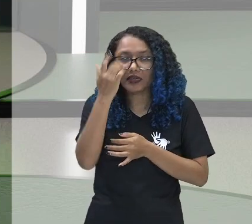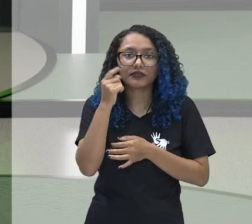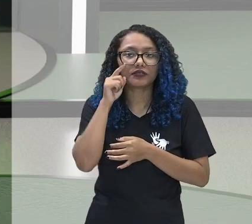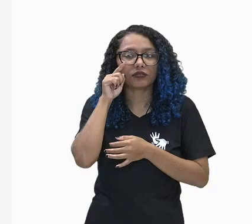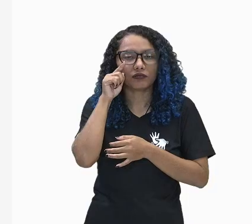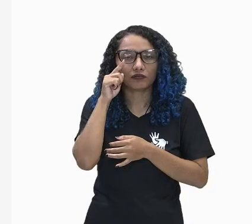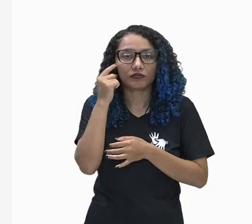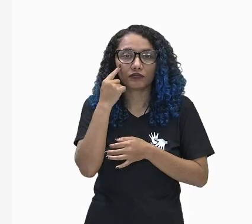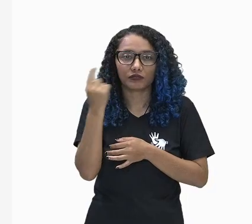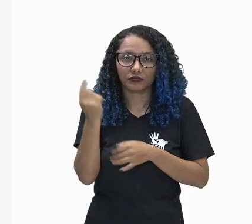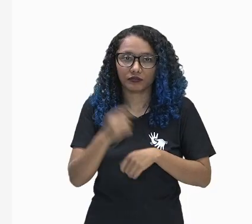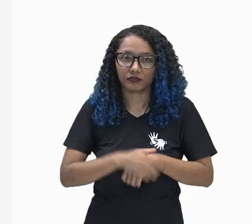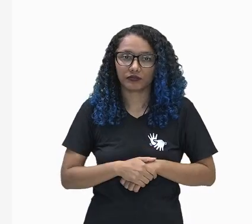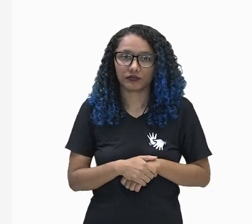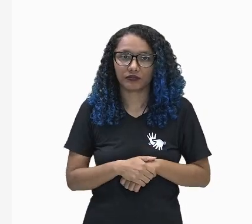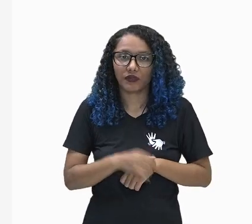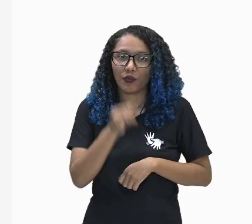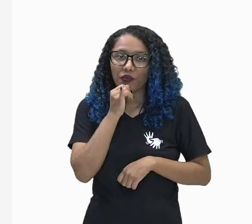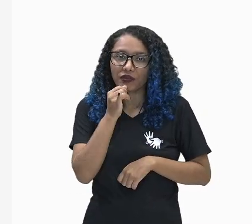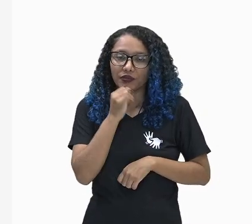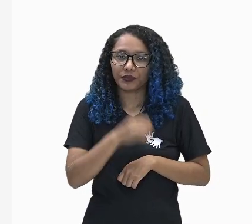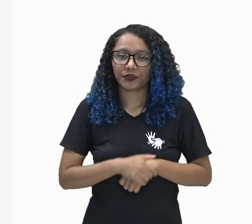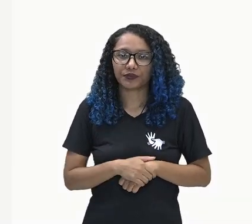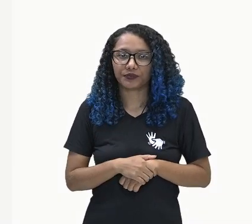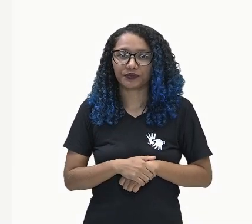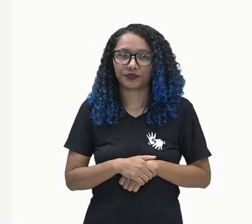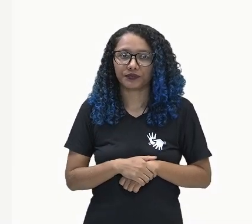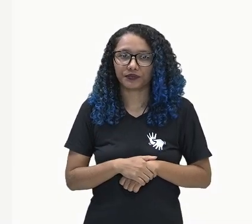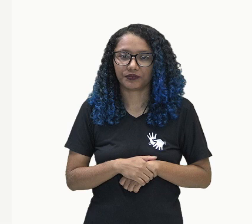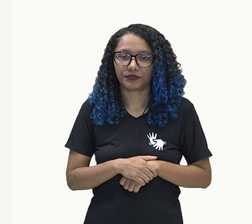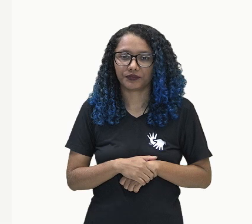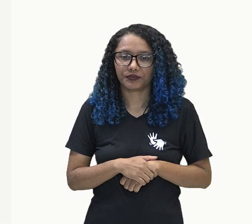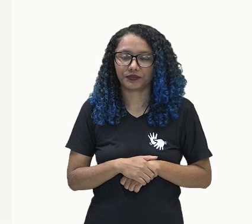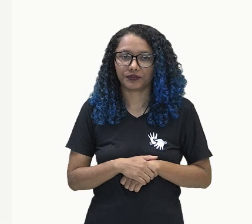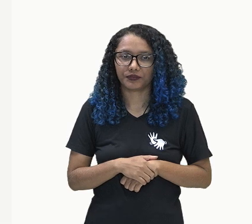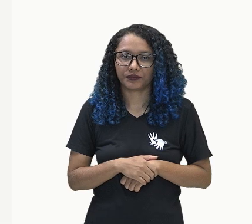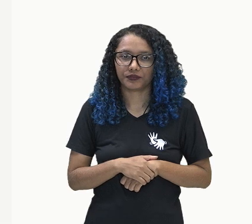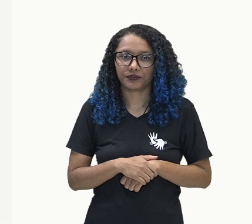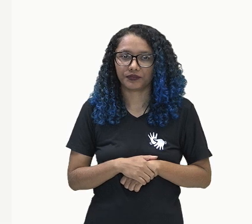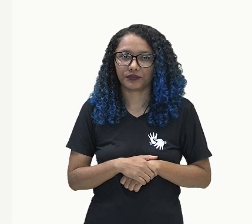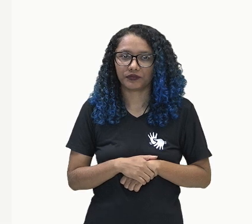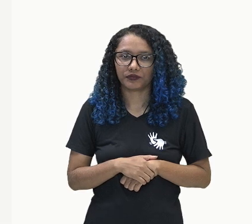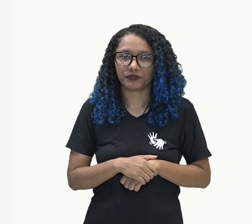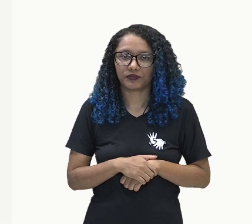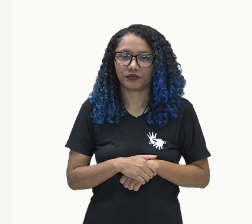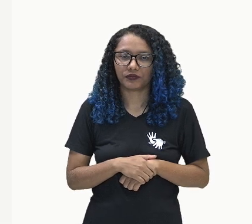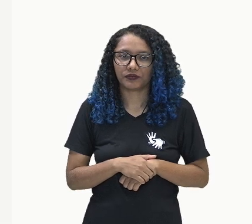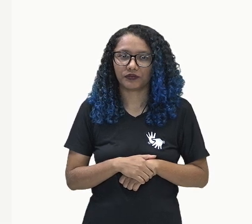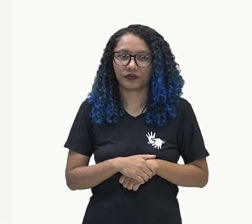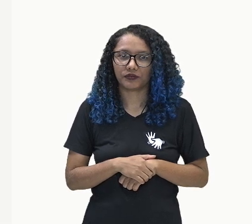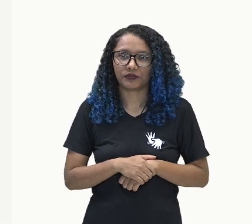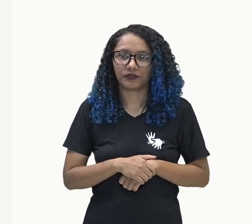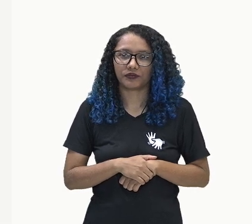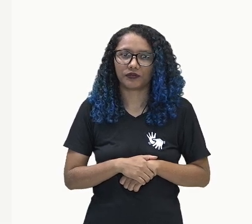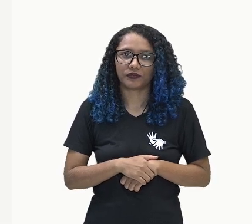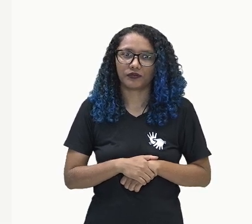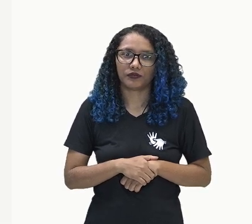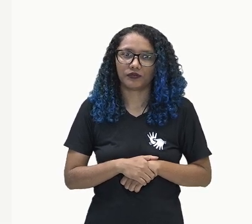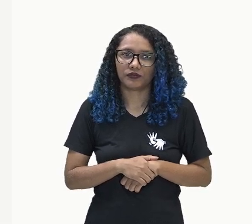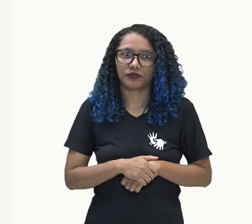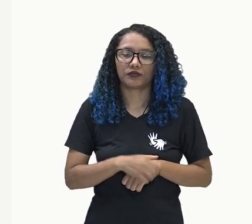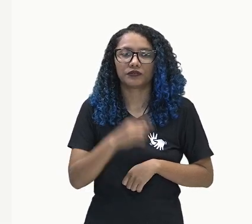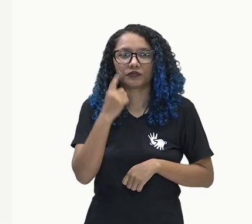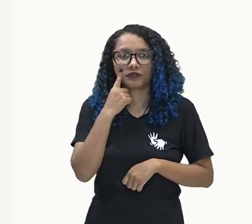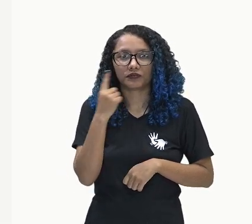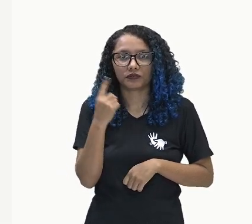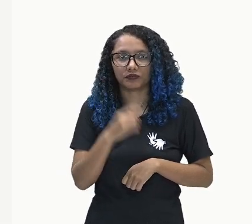a leitura dele agora. Então, começamos aí a leitura fazendo a observação de